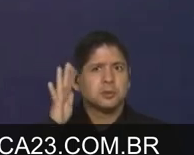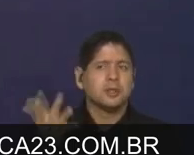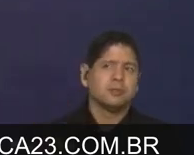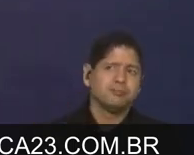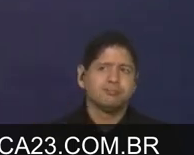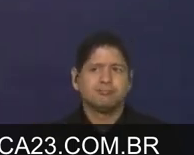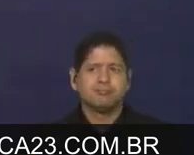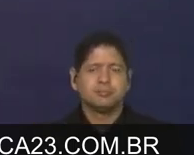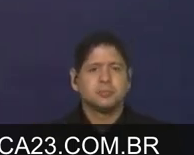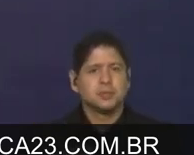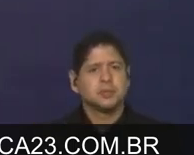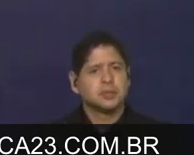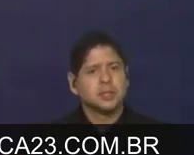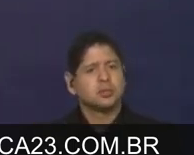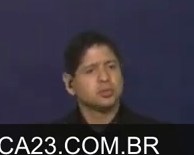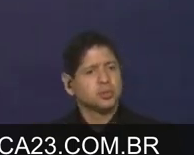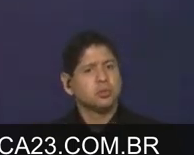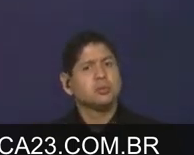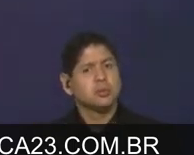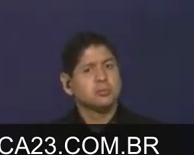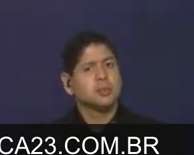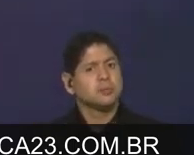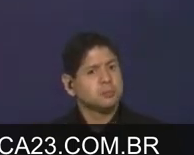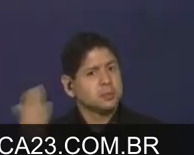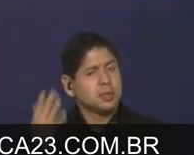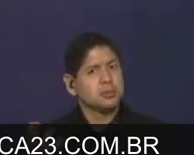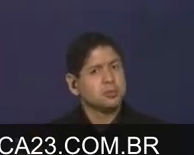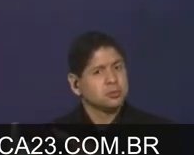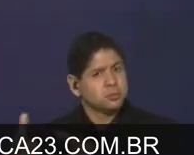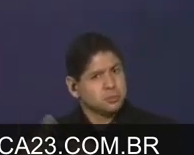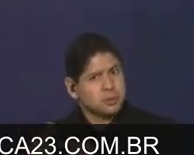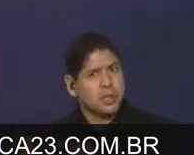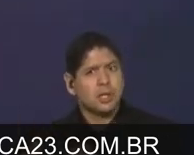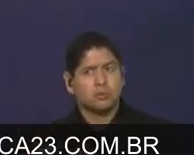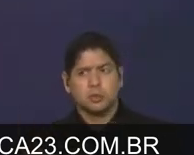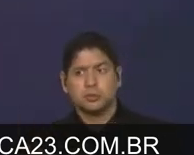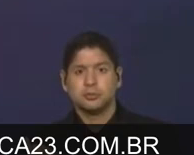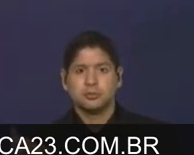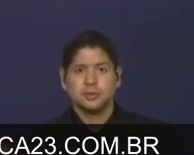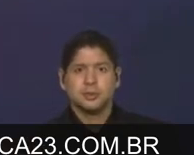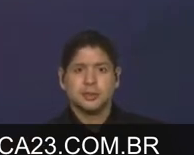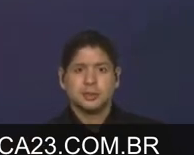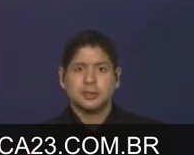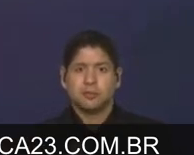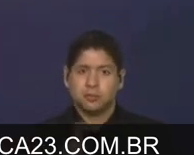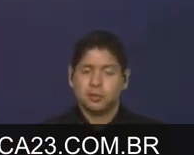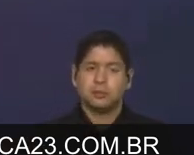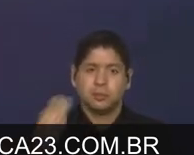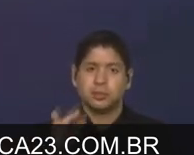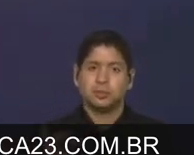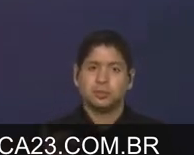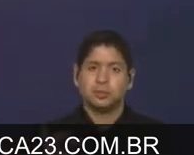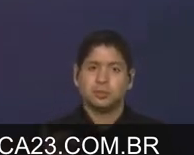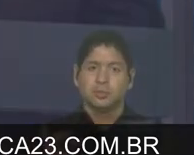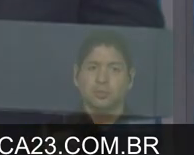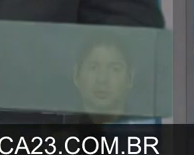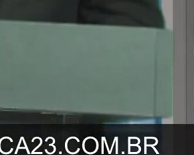né, de que crianças e adolescentes foram responsáveis por notificar essa grande violência que eles sofreram, né?